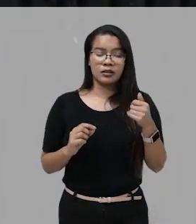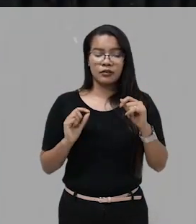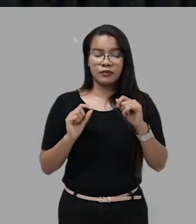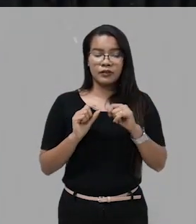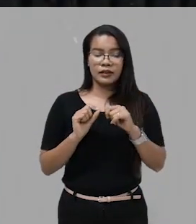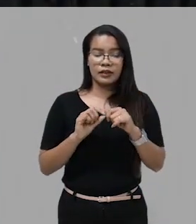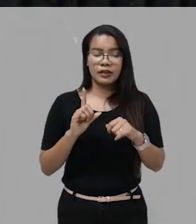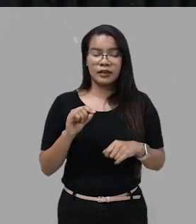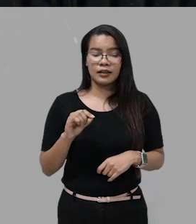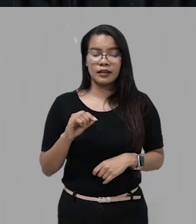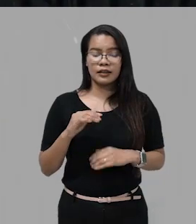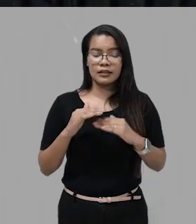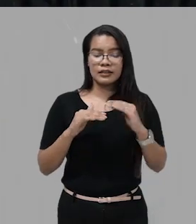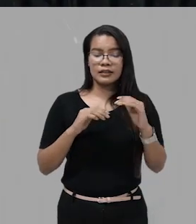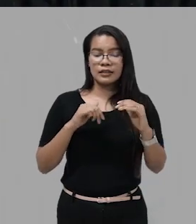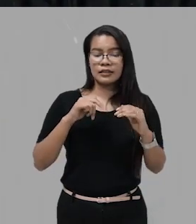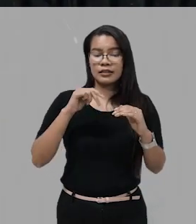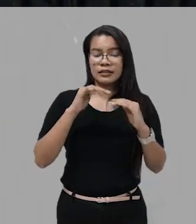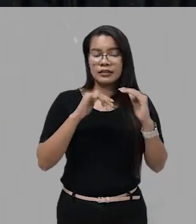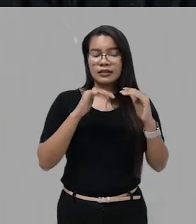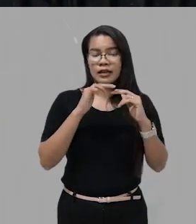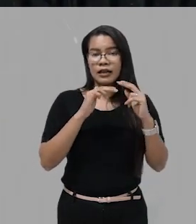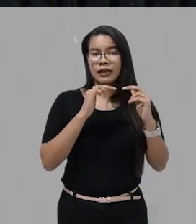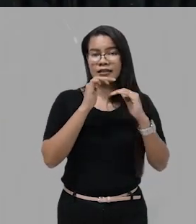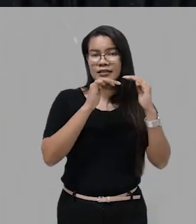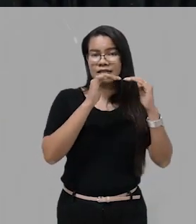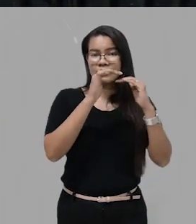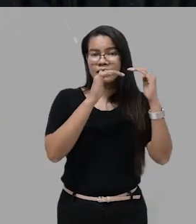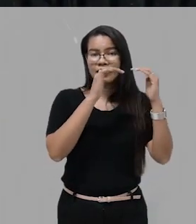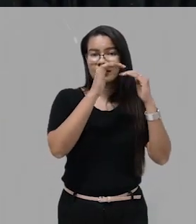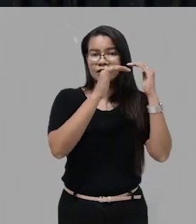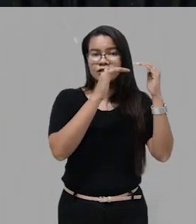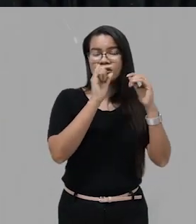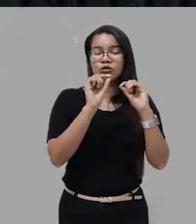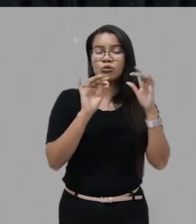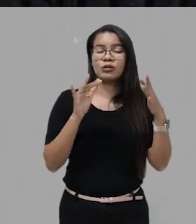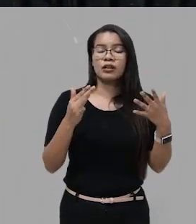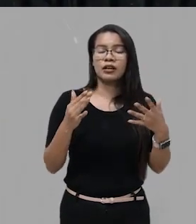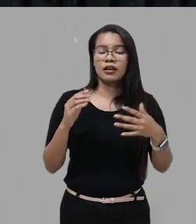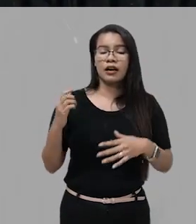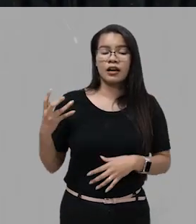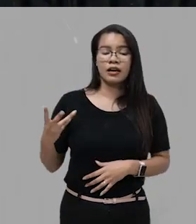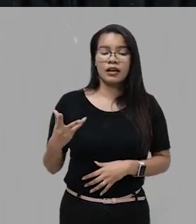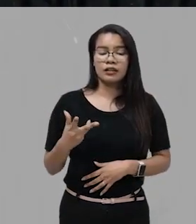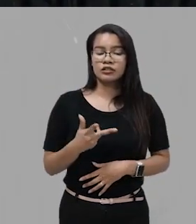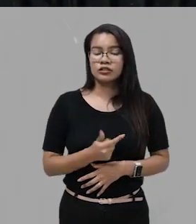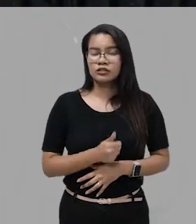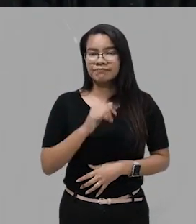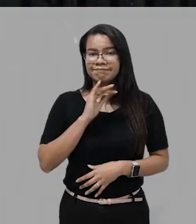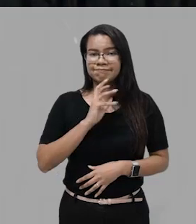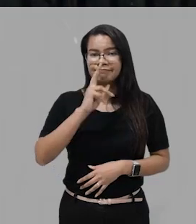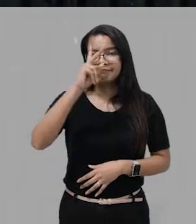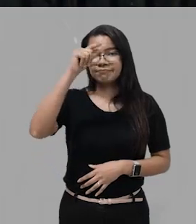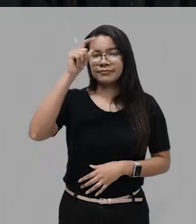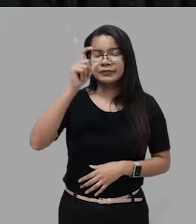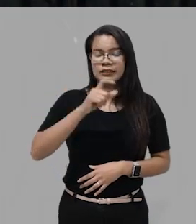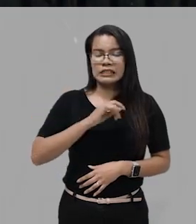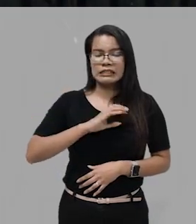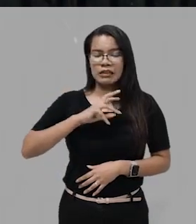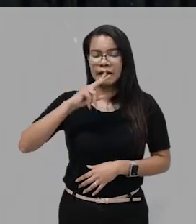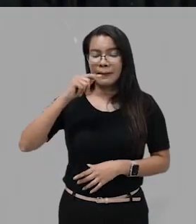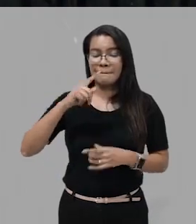de agilidade, porque trabalha o quê? A agilidade. A agilidade é o indivíduo ser veloz, mas